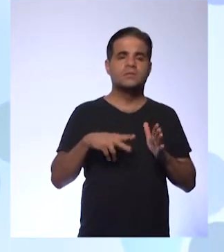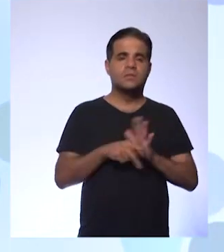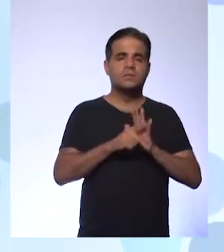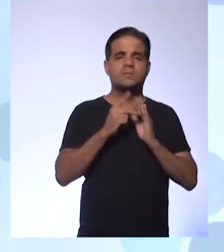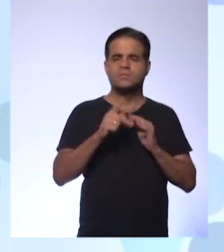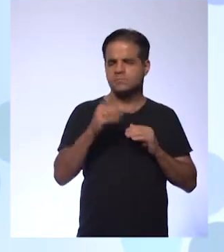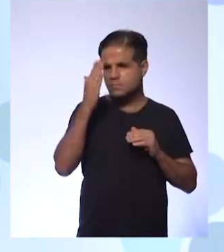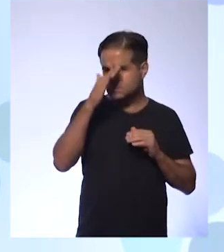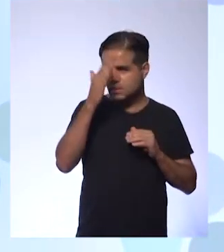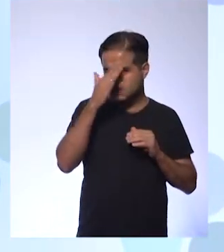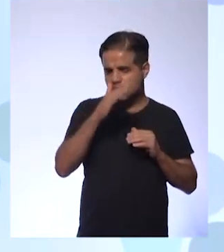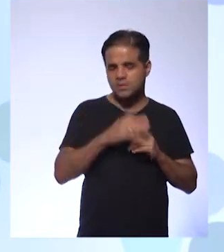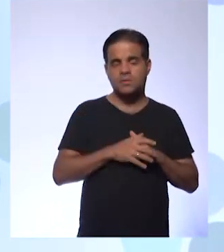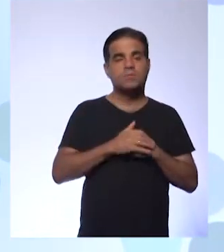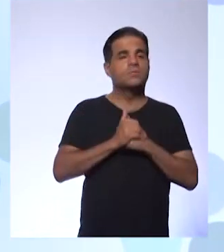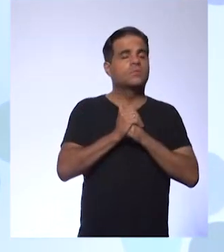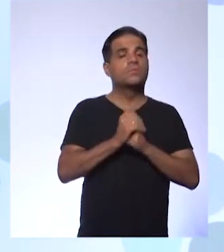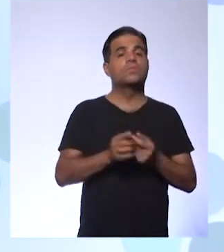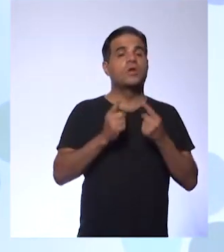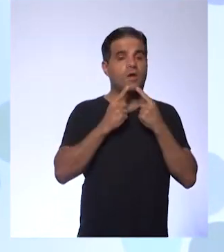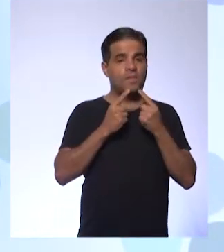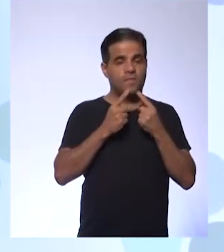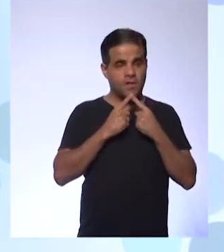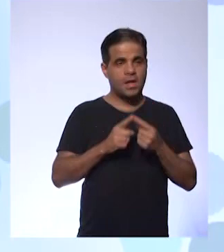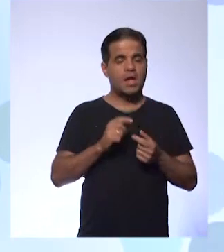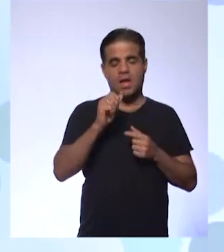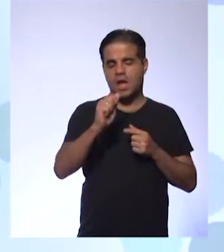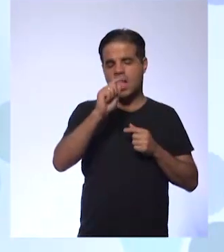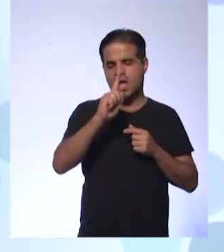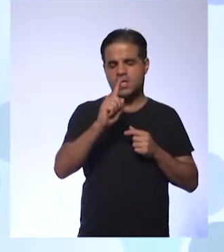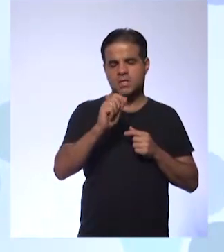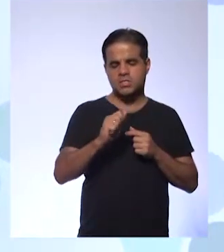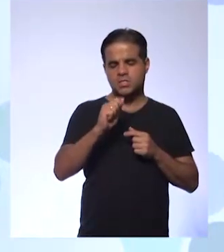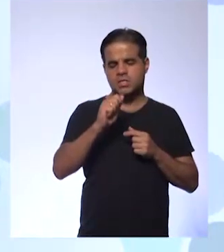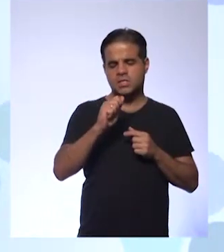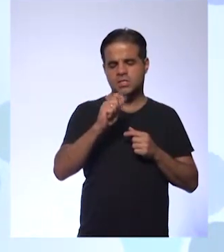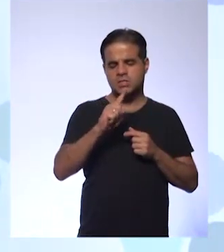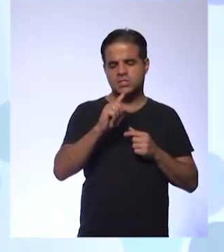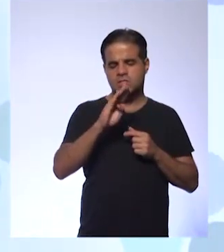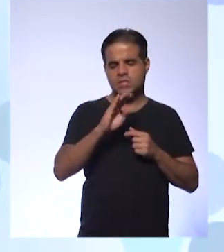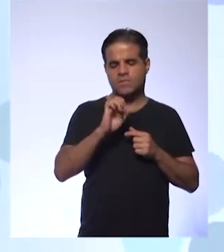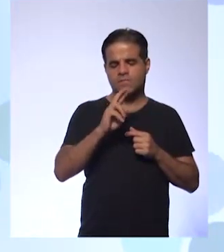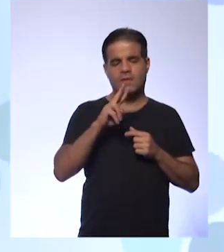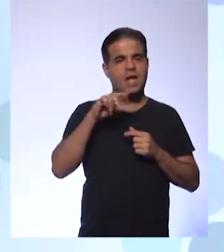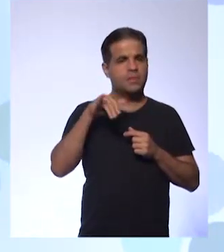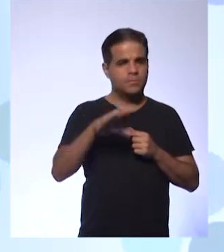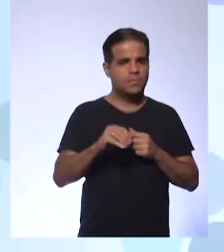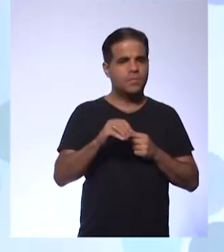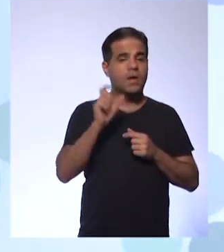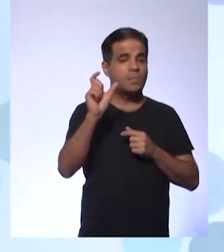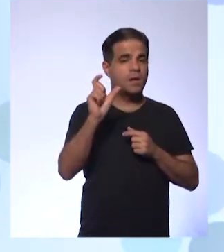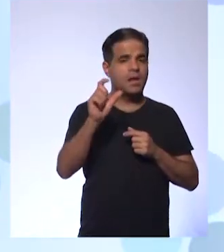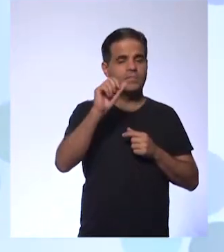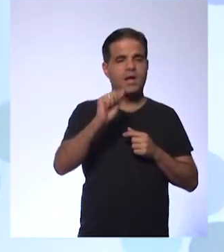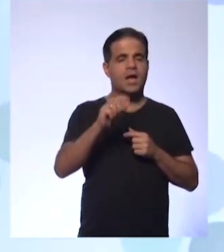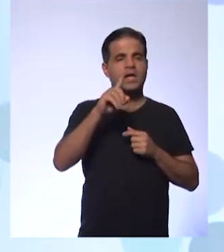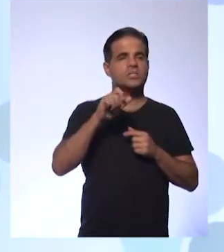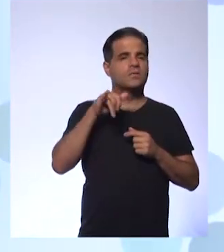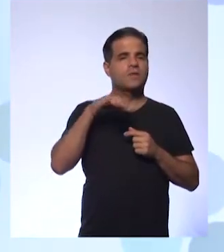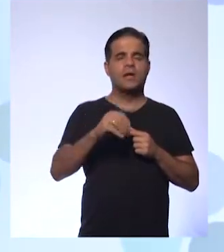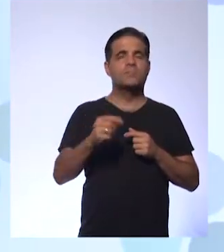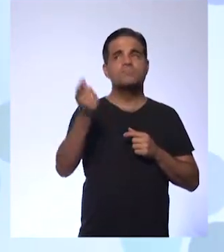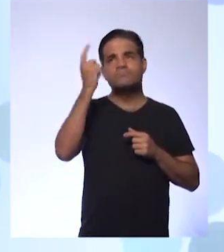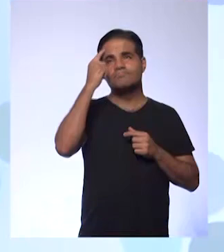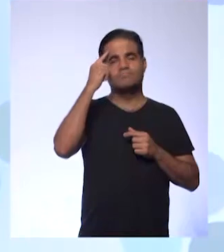particularidade. Vocês entenderam? Quando a gente fala de advérbio, o advérbio é uma circunstância. É que a palavra advérbio não nos vem